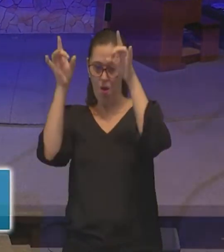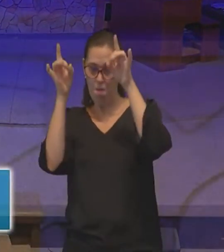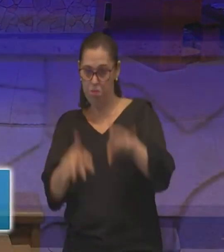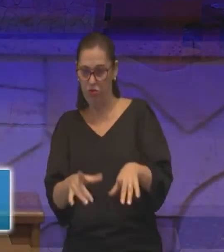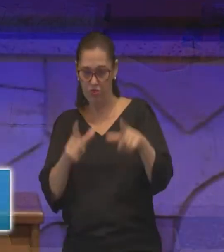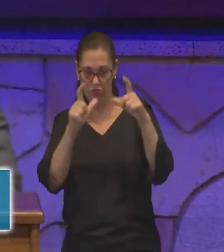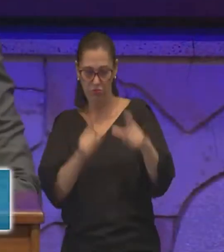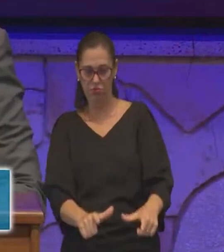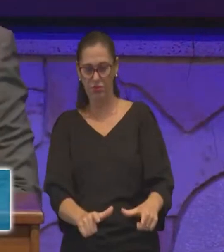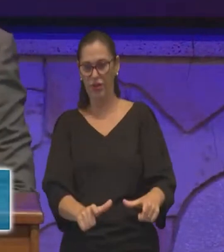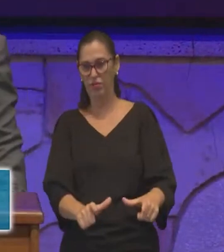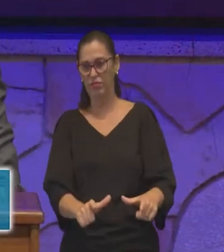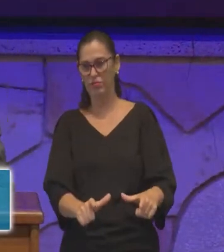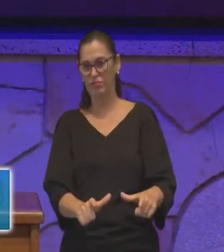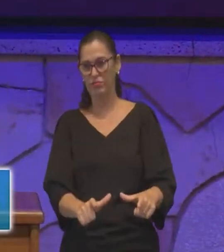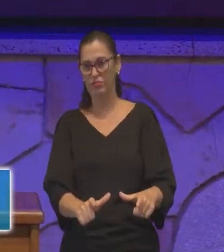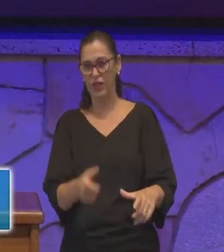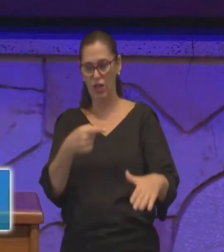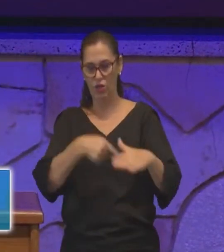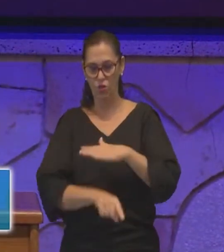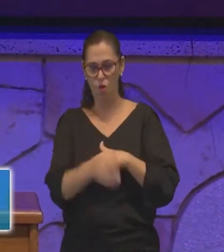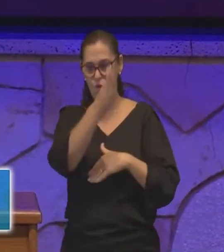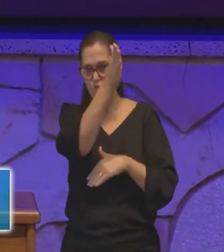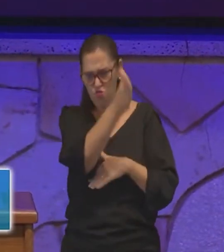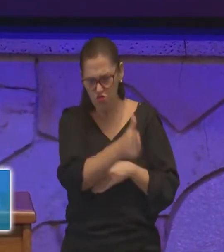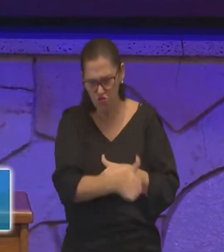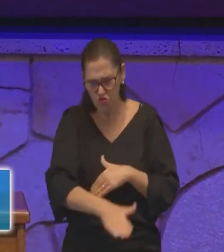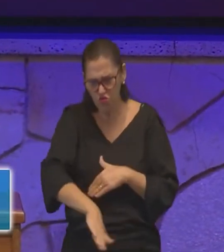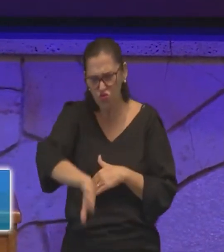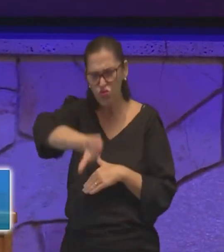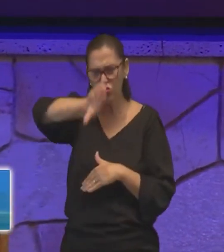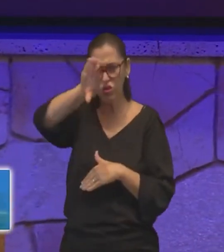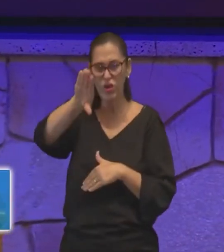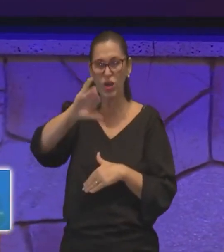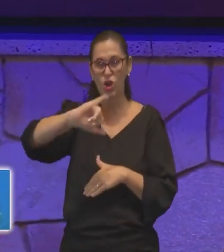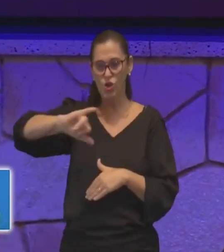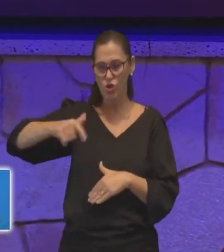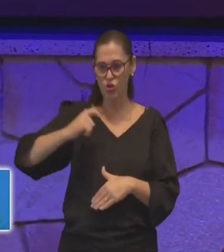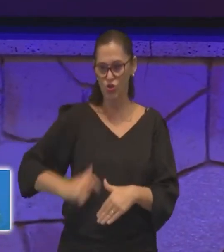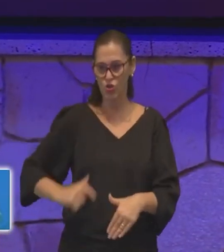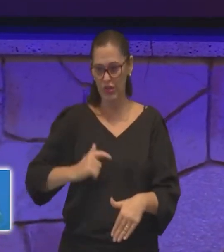buraco, numa cisterna. José.